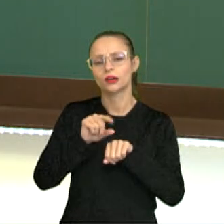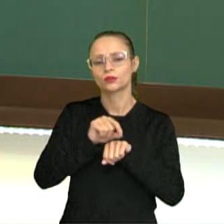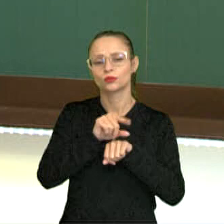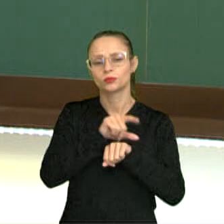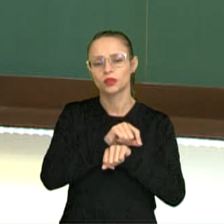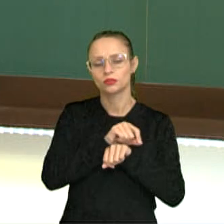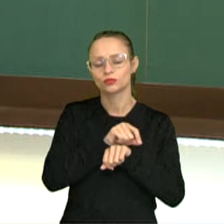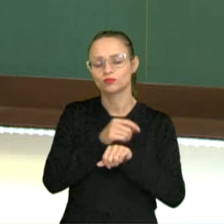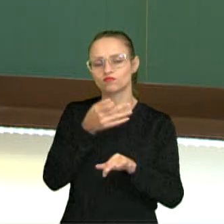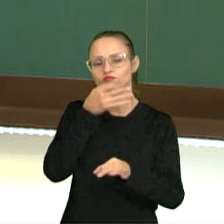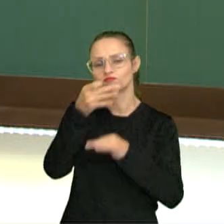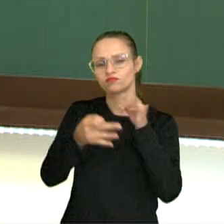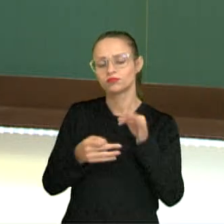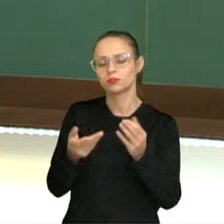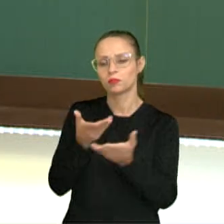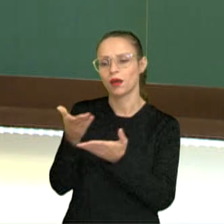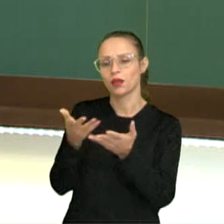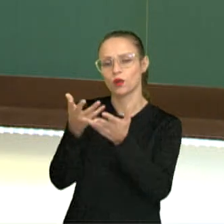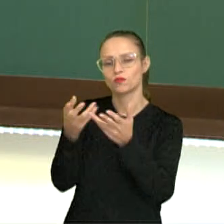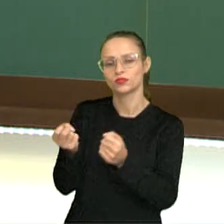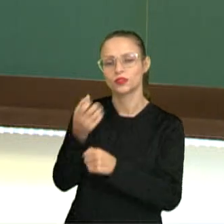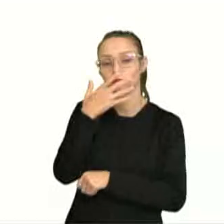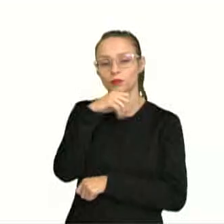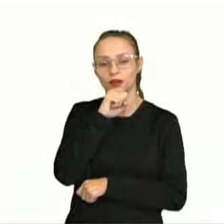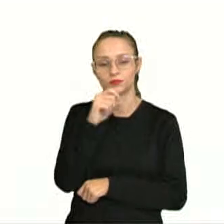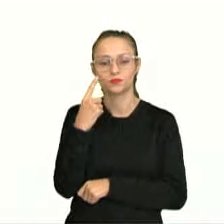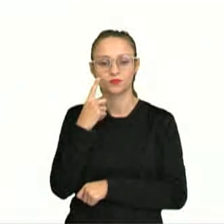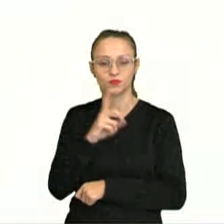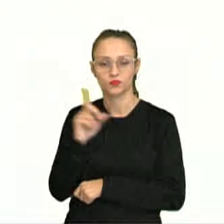seu pai? Vamos a ver.